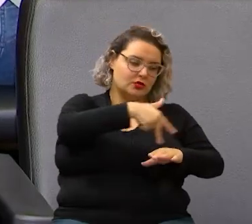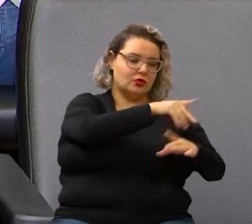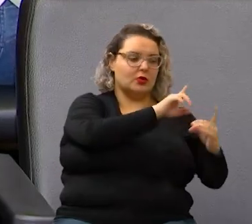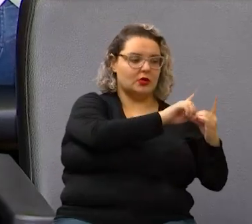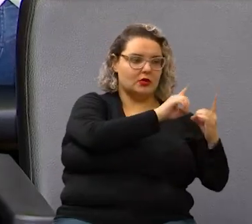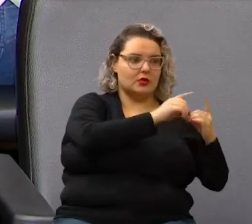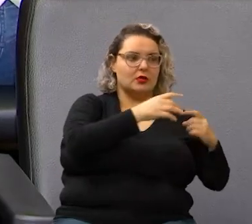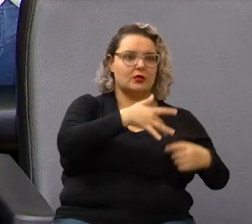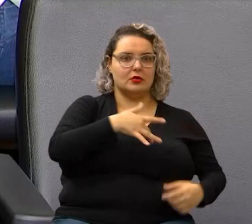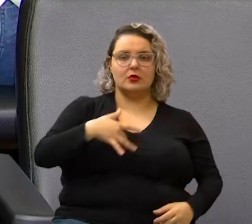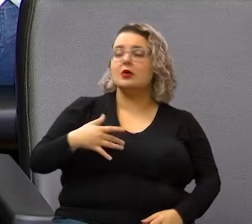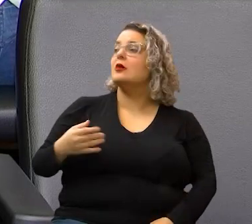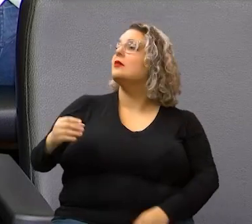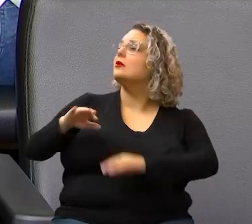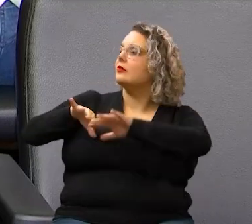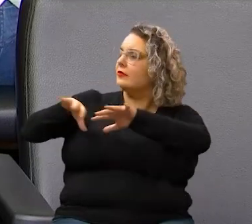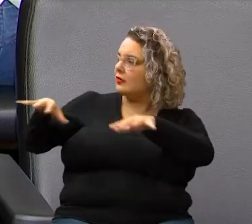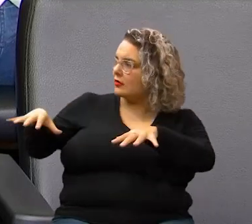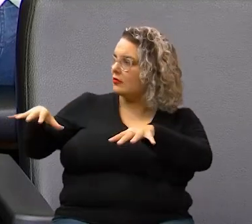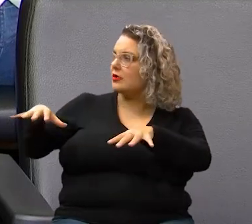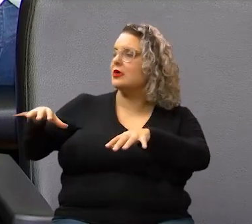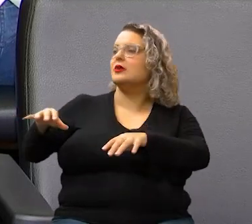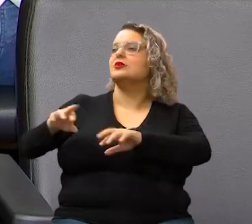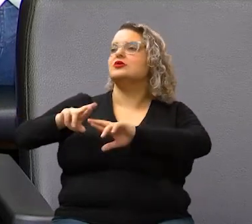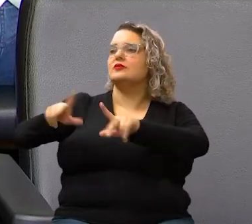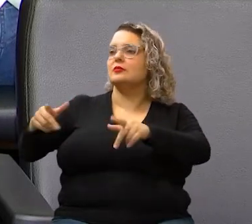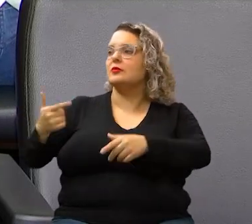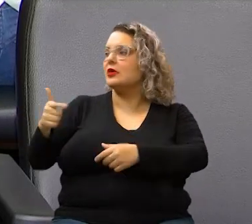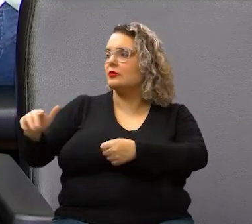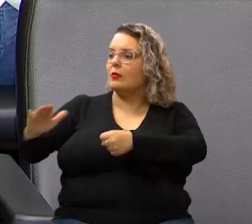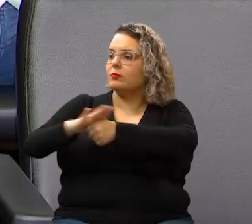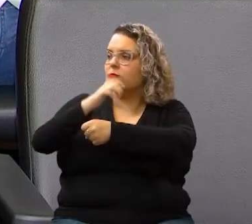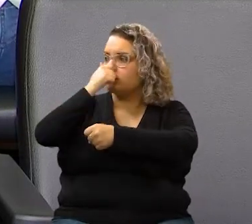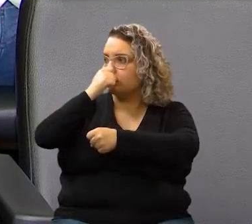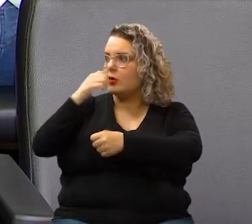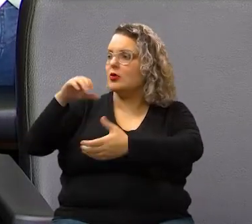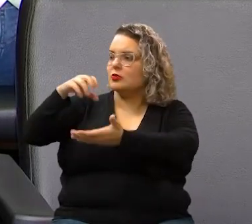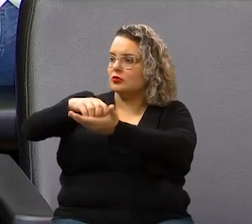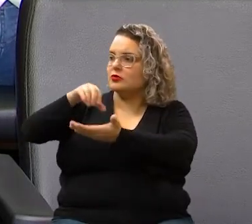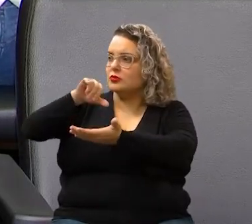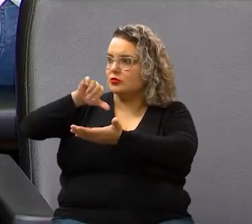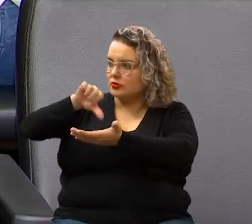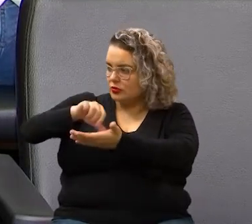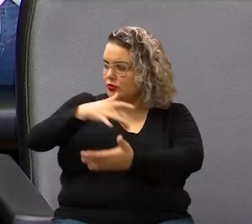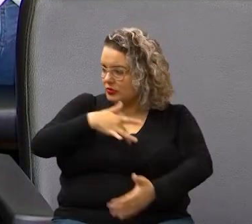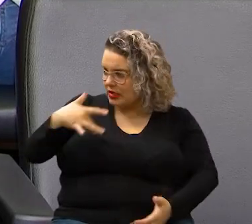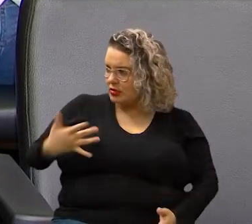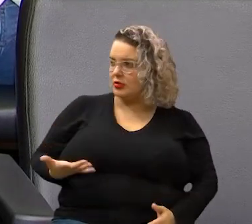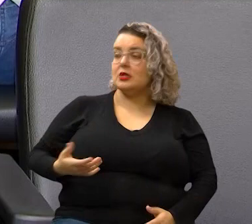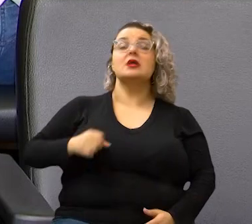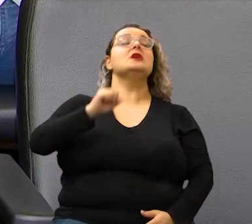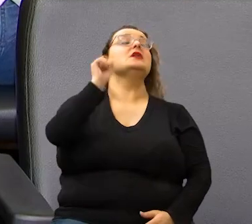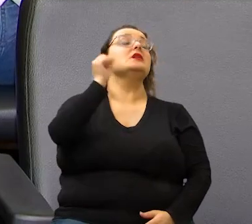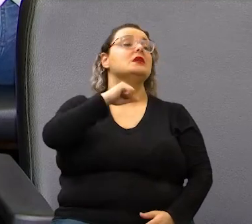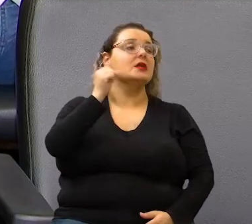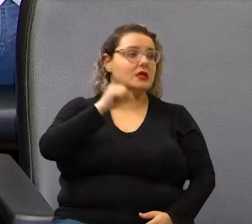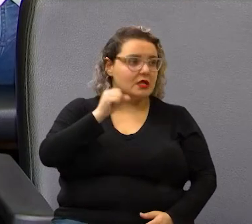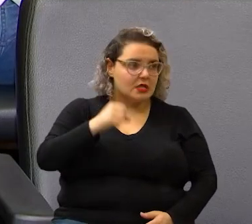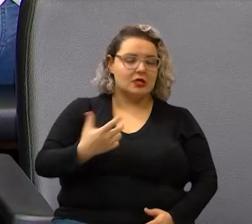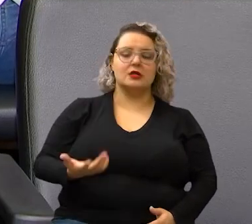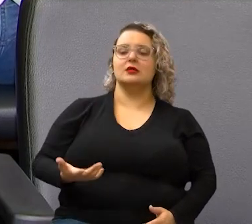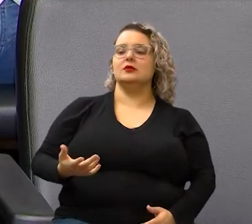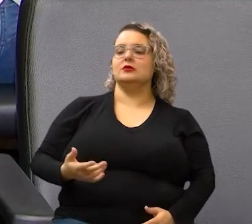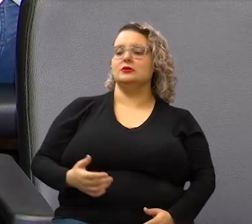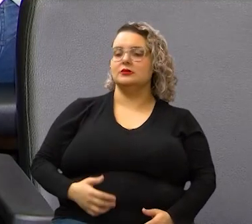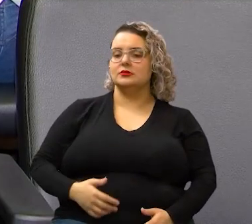áreas distintas, então, para não ter uma superlotação dentro do centro de saúde. E quanto ao outro, foi do Jardim...